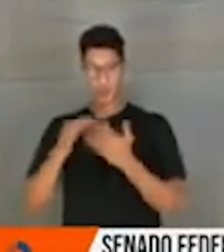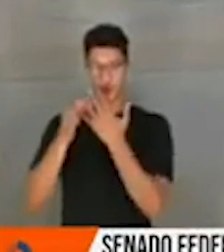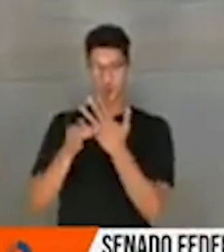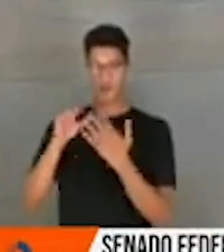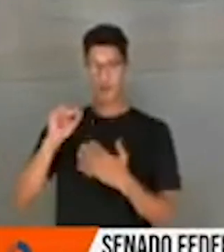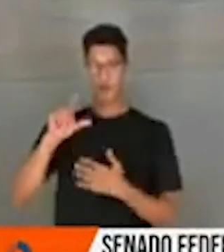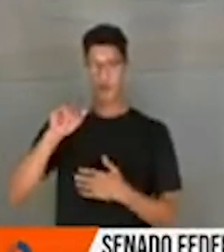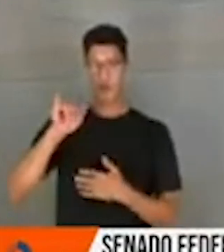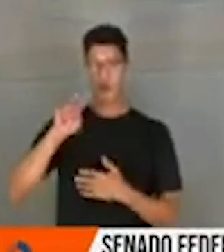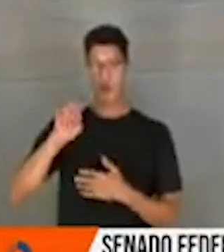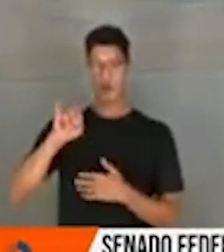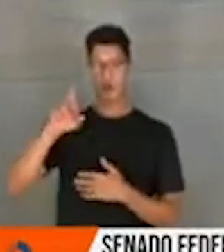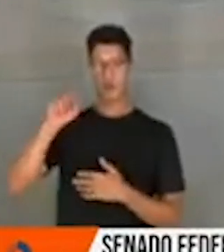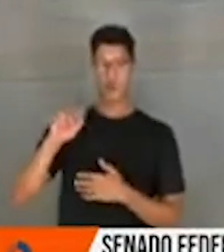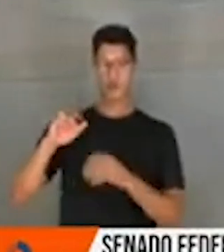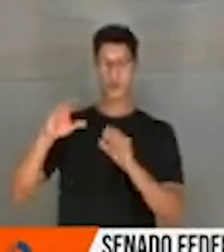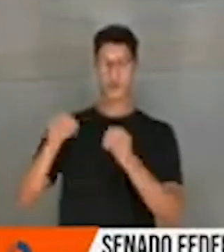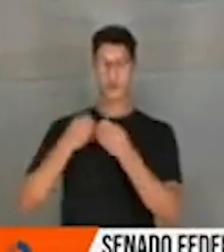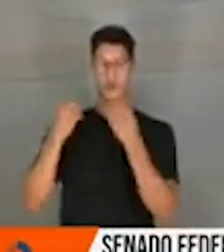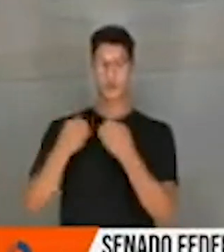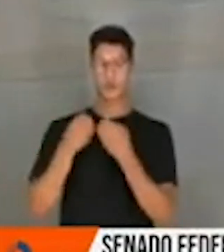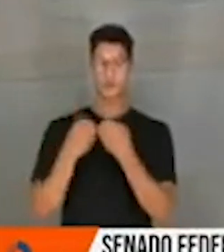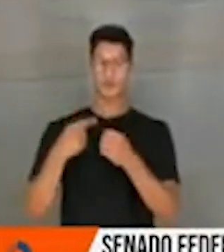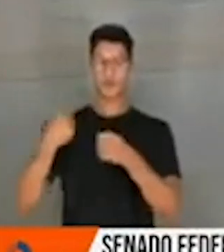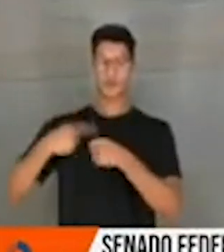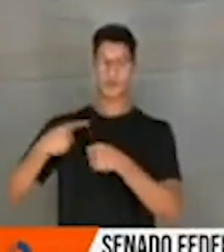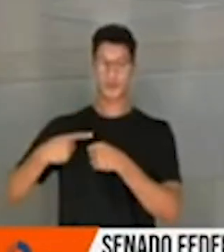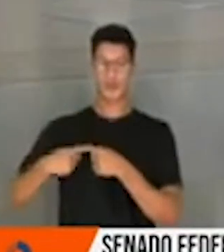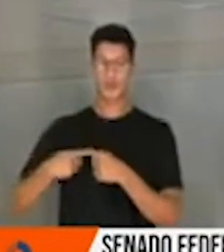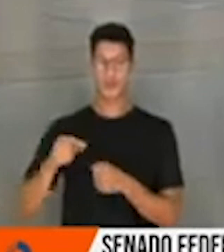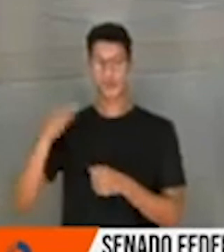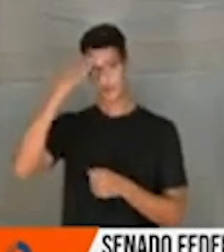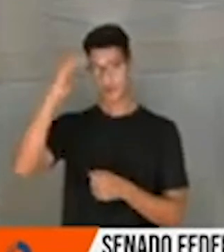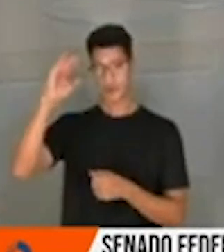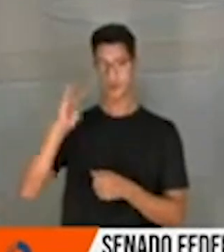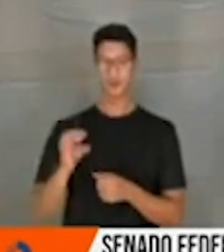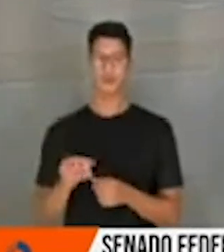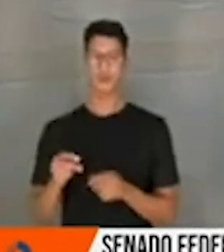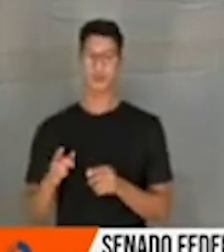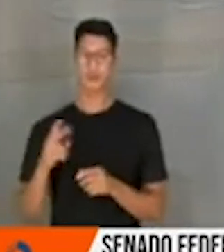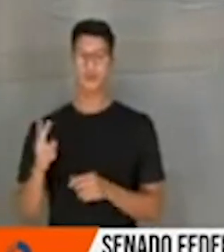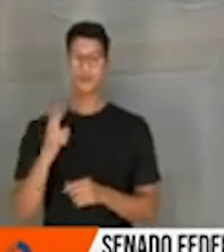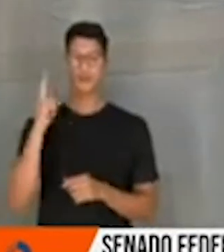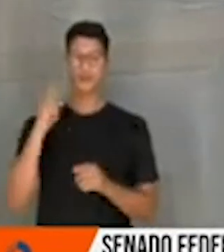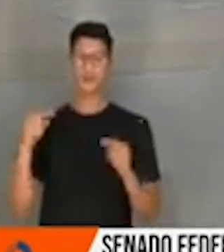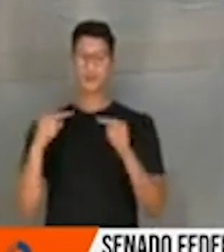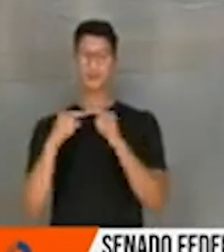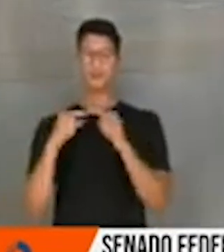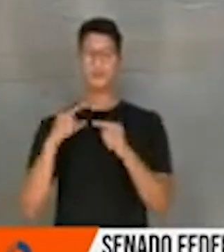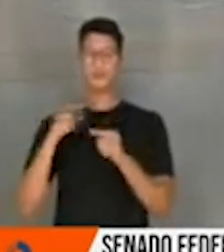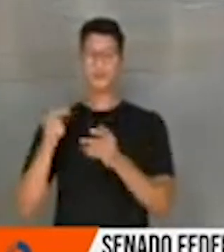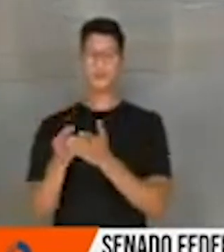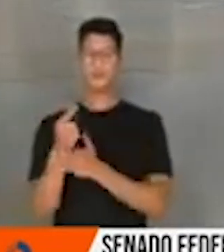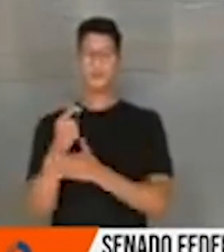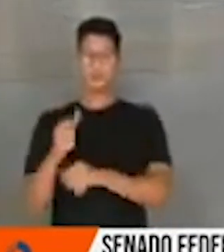Oliveiras, que fica localizada no Shopping Cidade, em Curitiba? Esse valor corresponde à